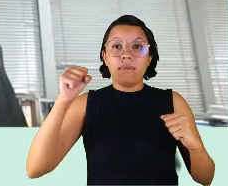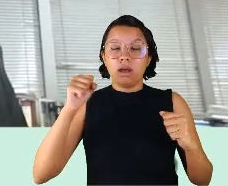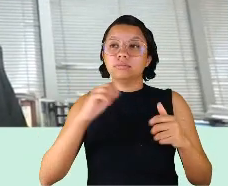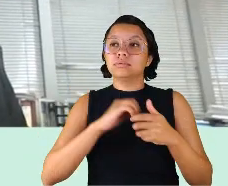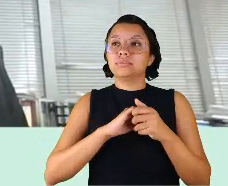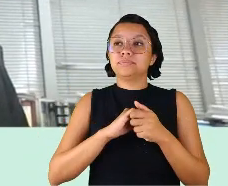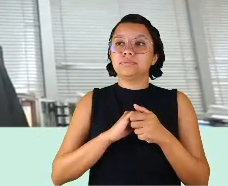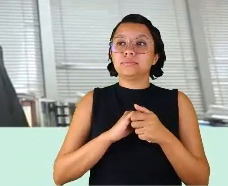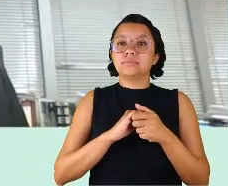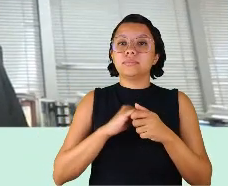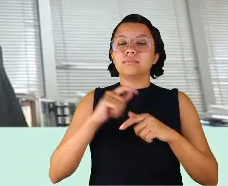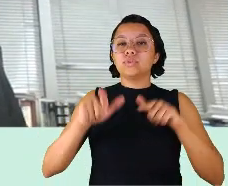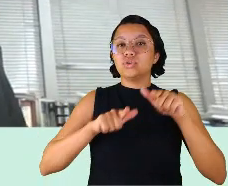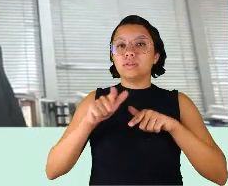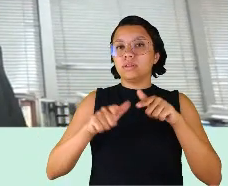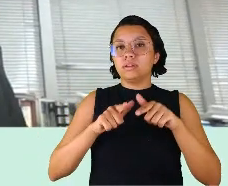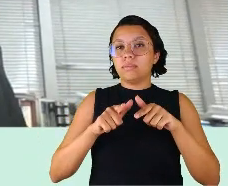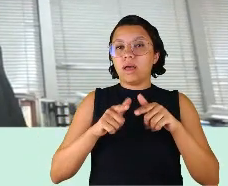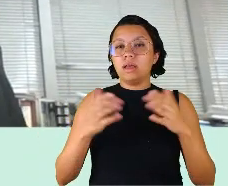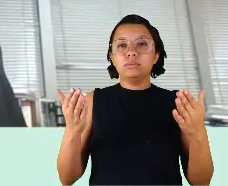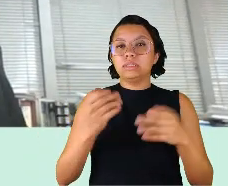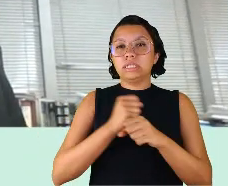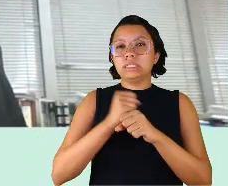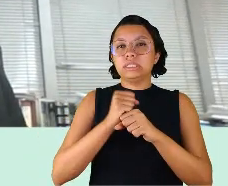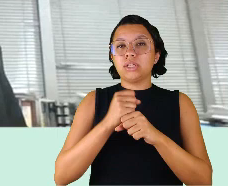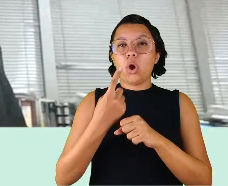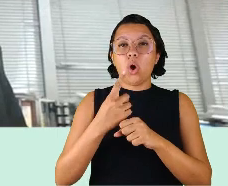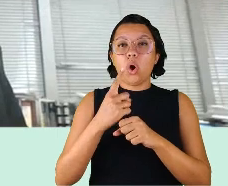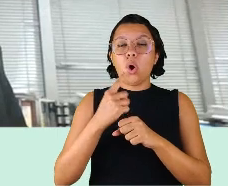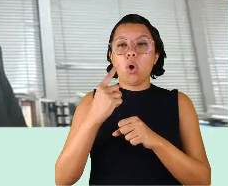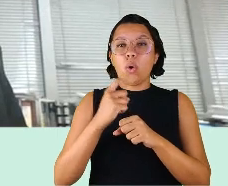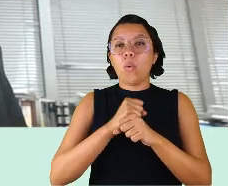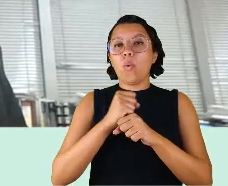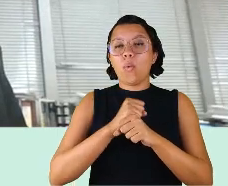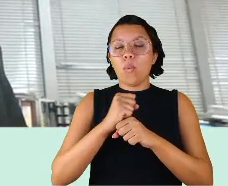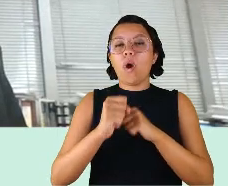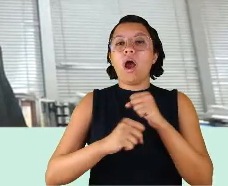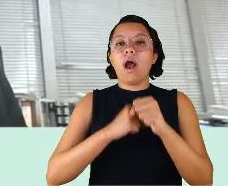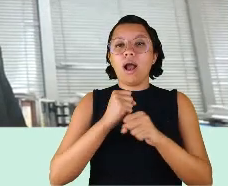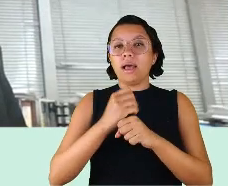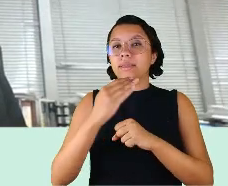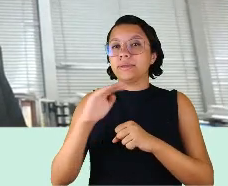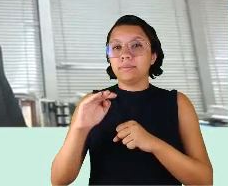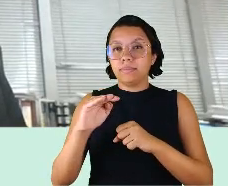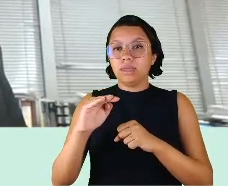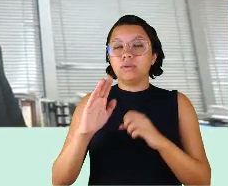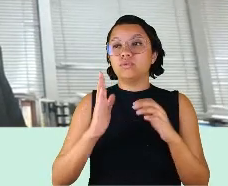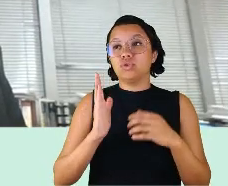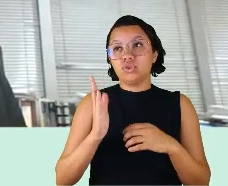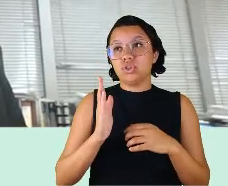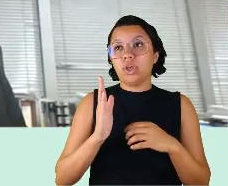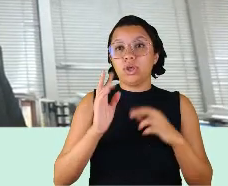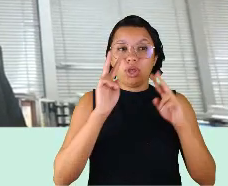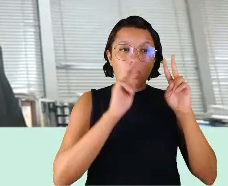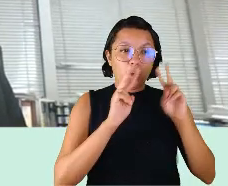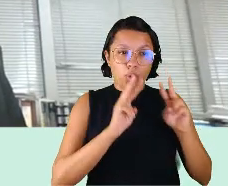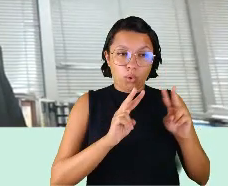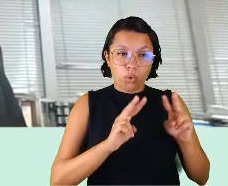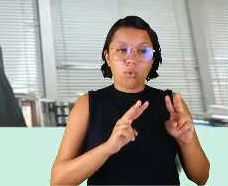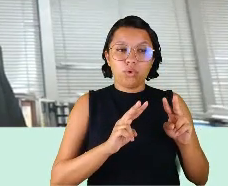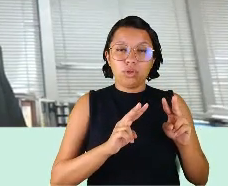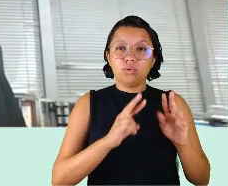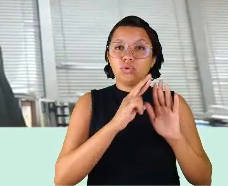de produtividade nesse ano e meio, já que isso deve ser aferido pelo BI, de